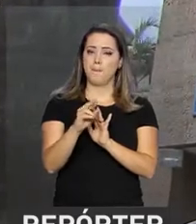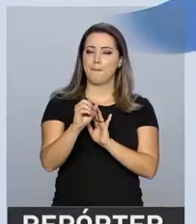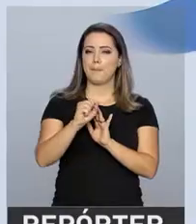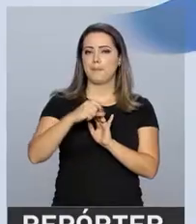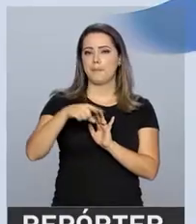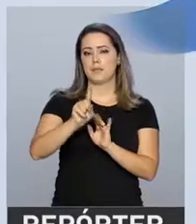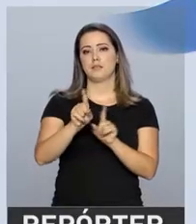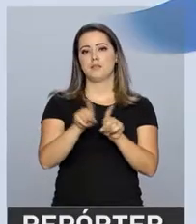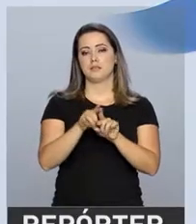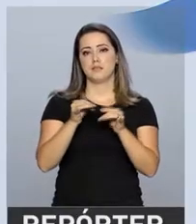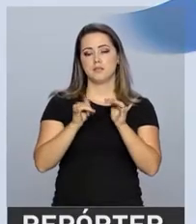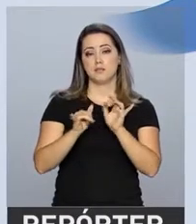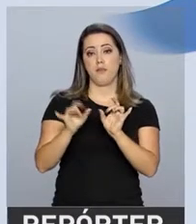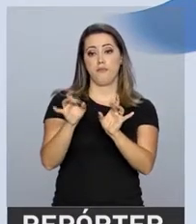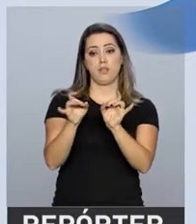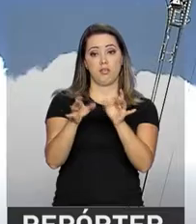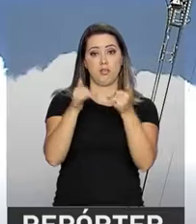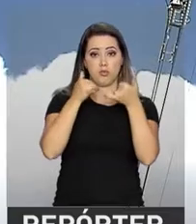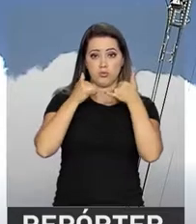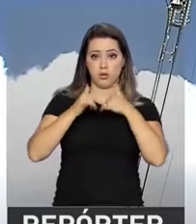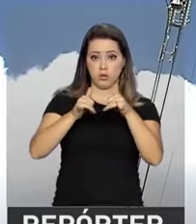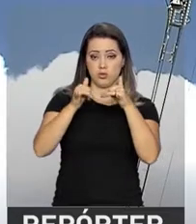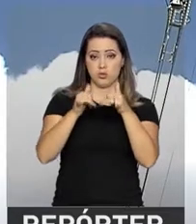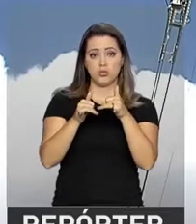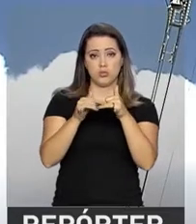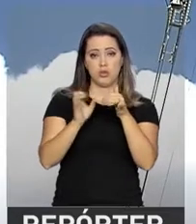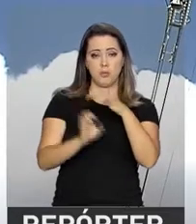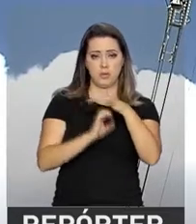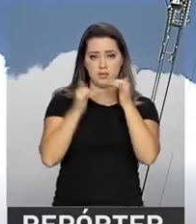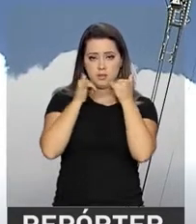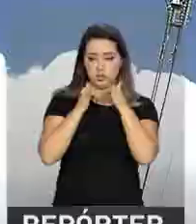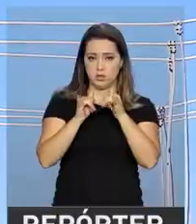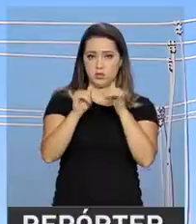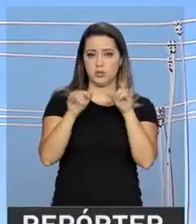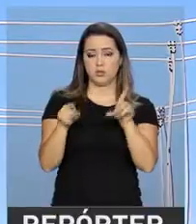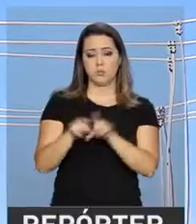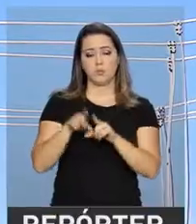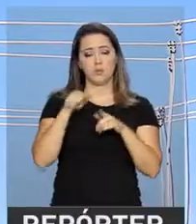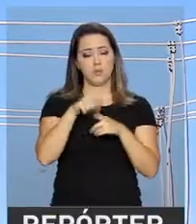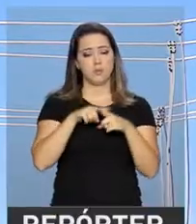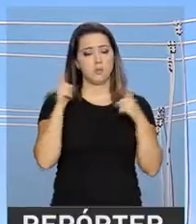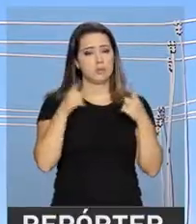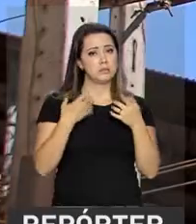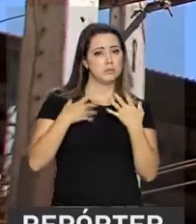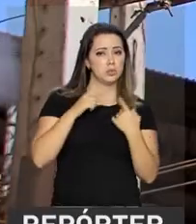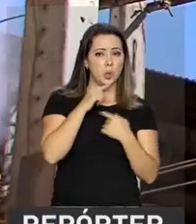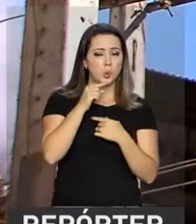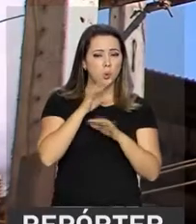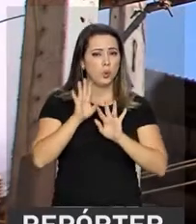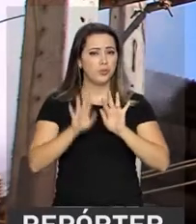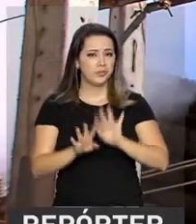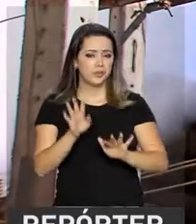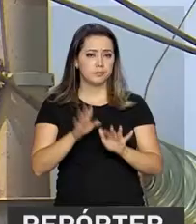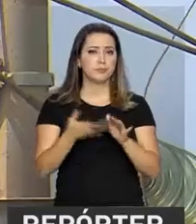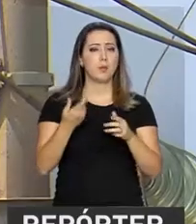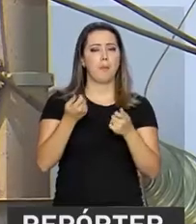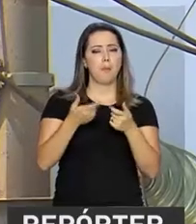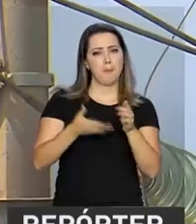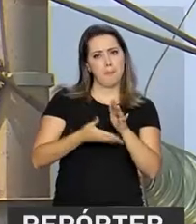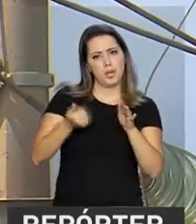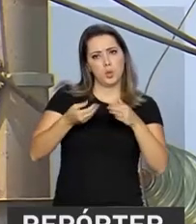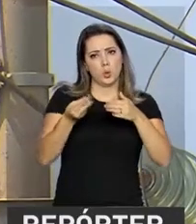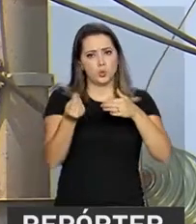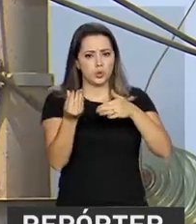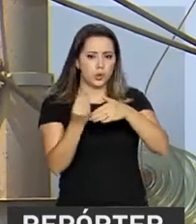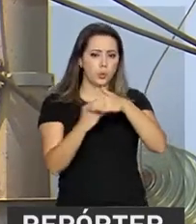energia. Mas, como existem pendências em relação à privatização da empresa, o governo congelou os recursos como precaução. É